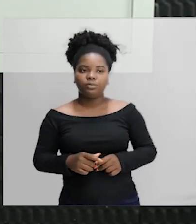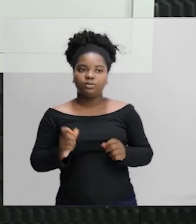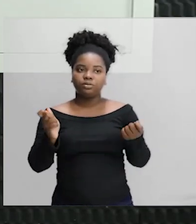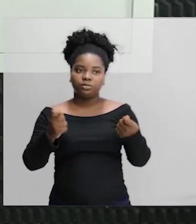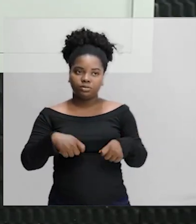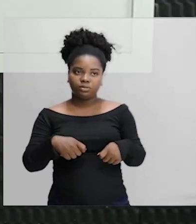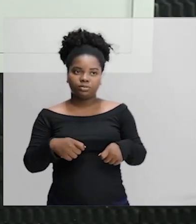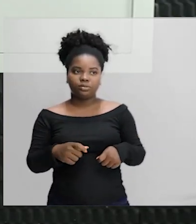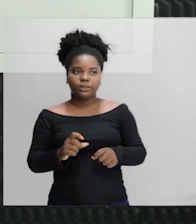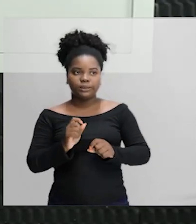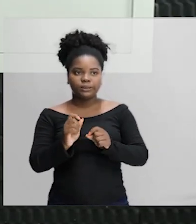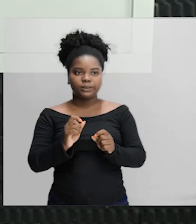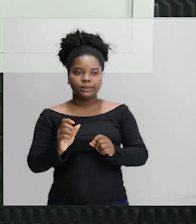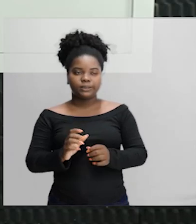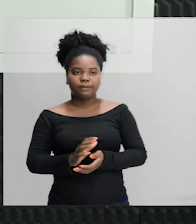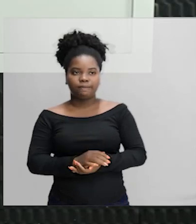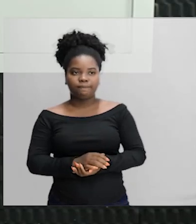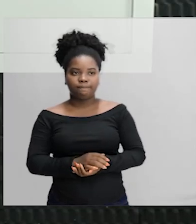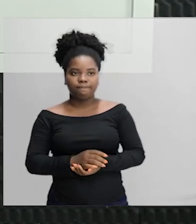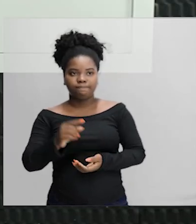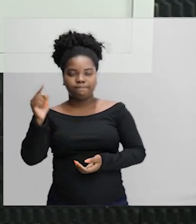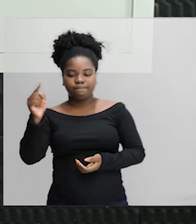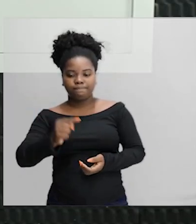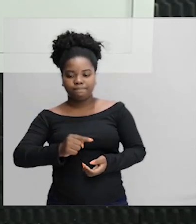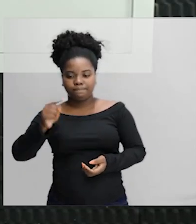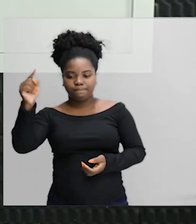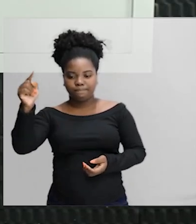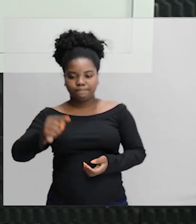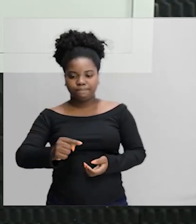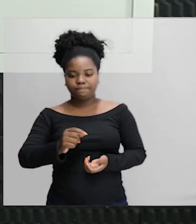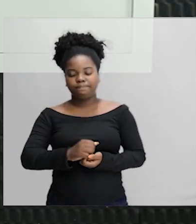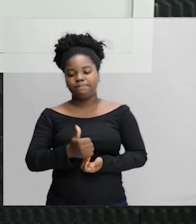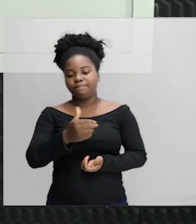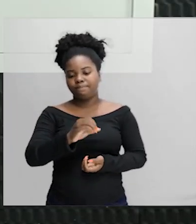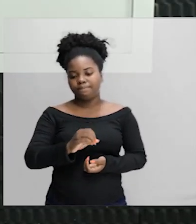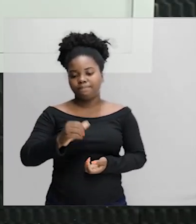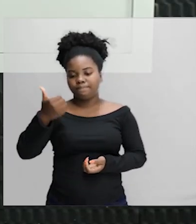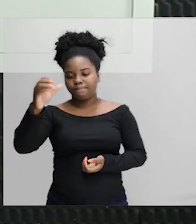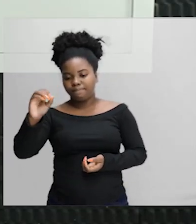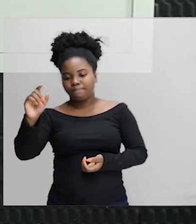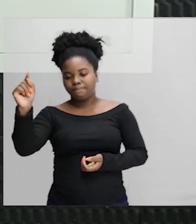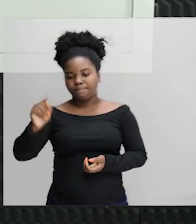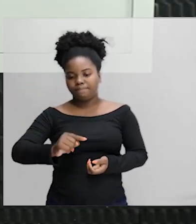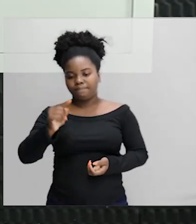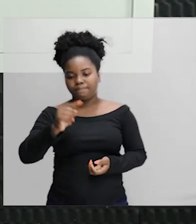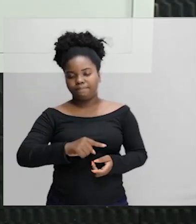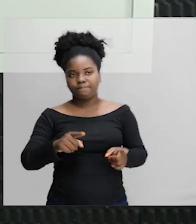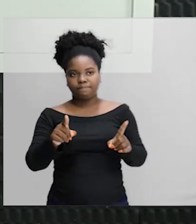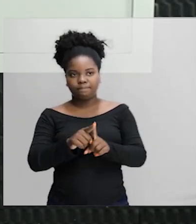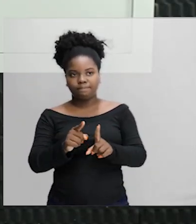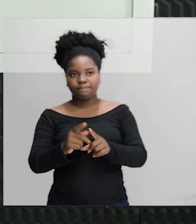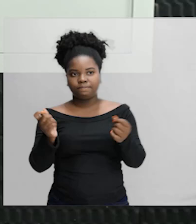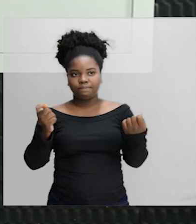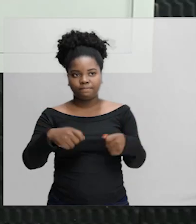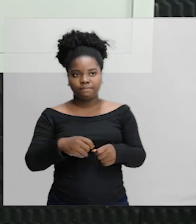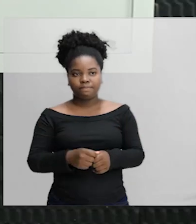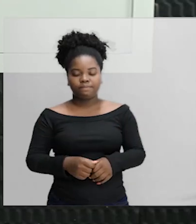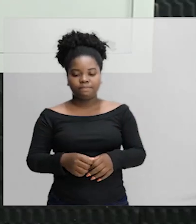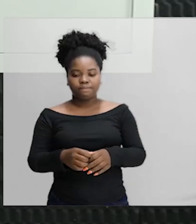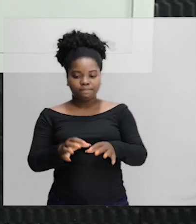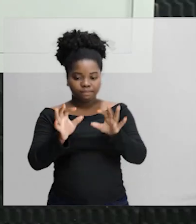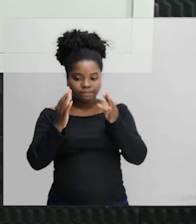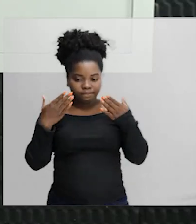posso fazer o seguinte. Ó. 10 com 10. Posso ir mais além. Preste atenção no que eu vou fazer.